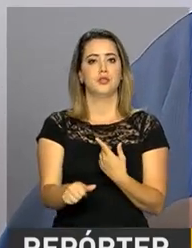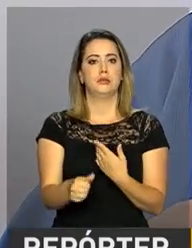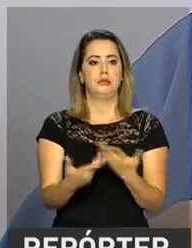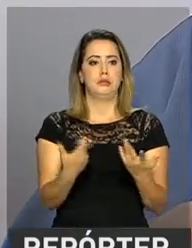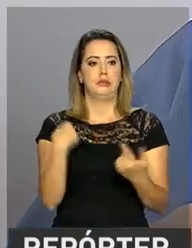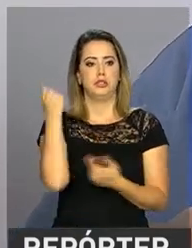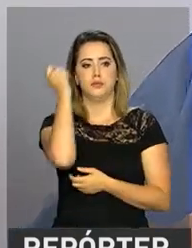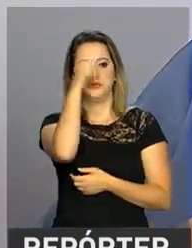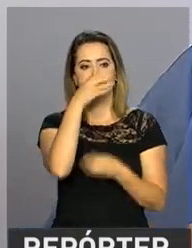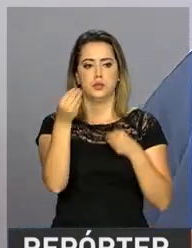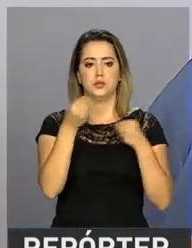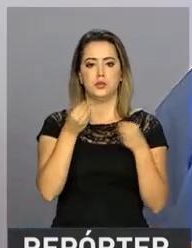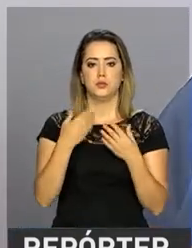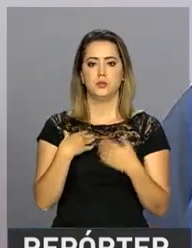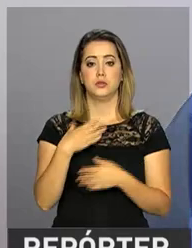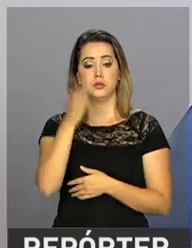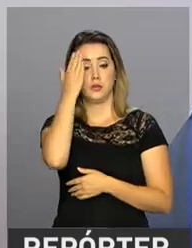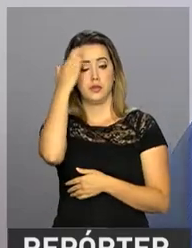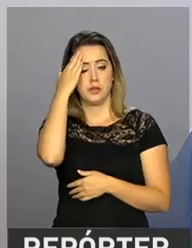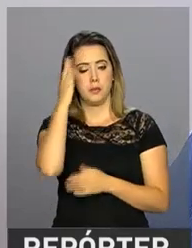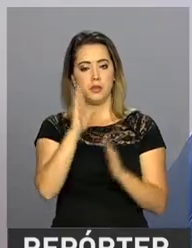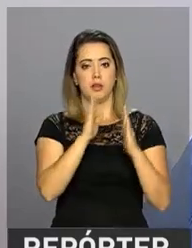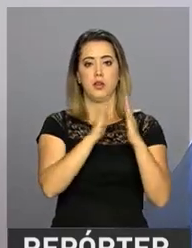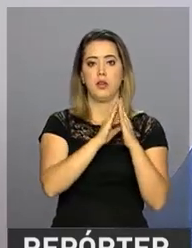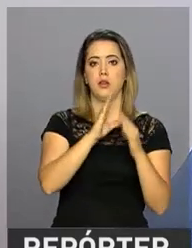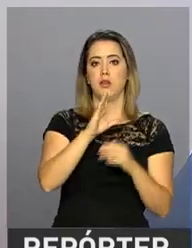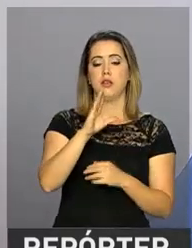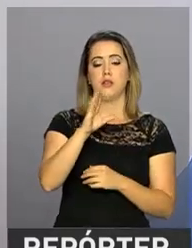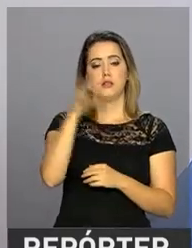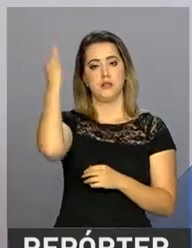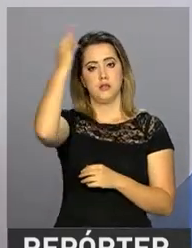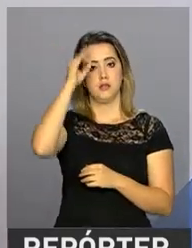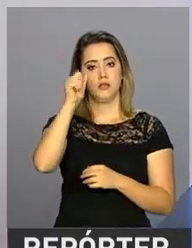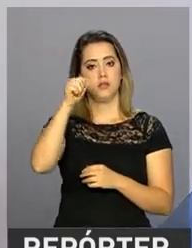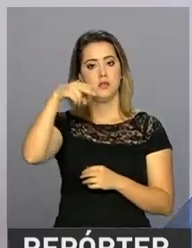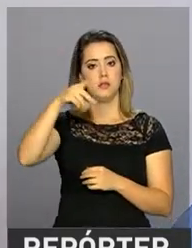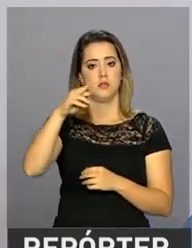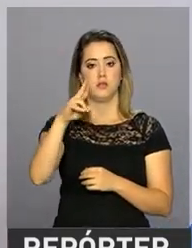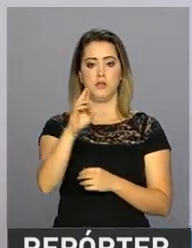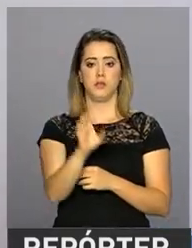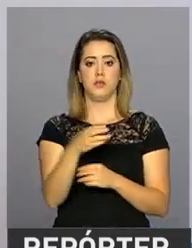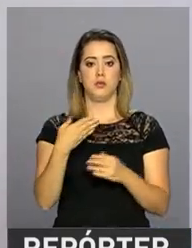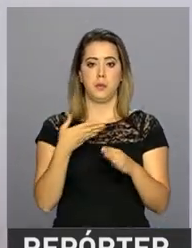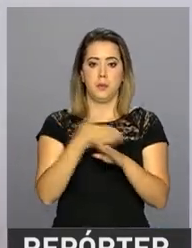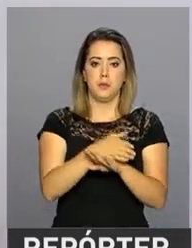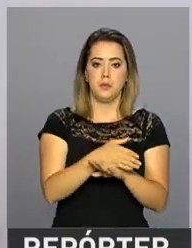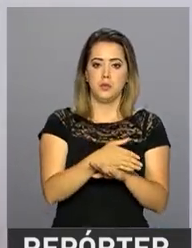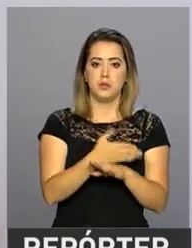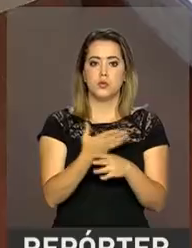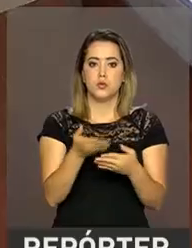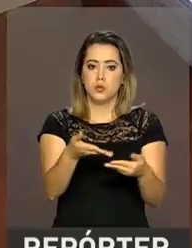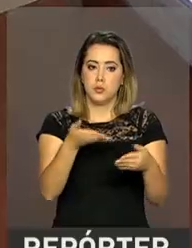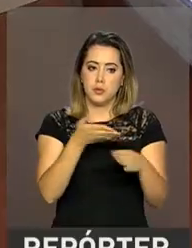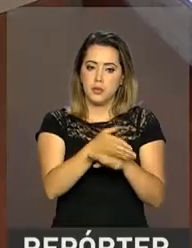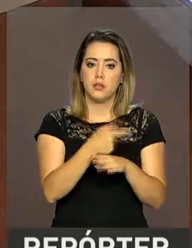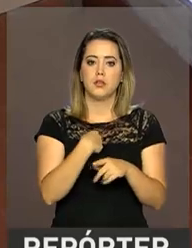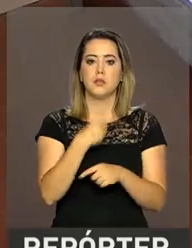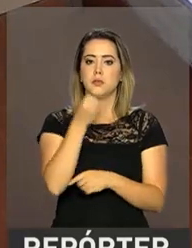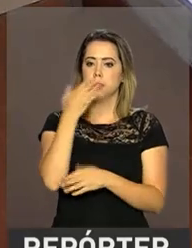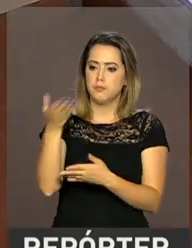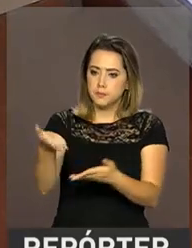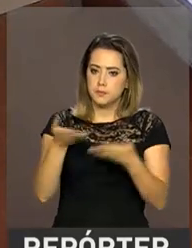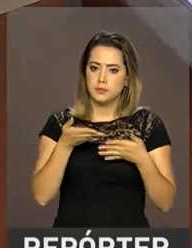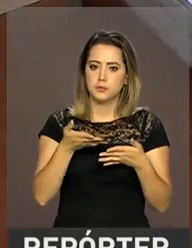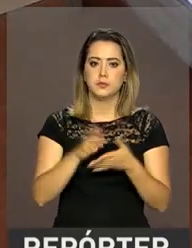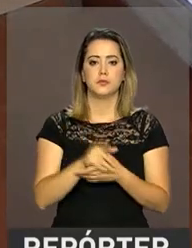começou a surgir as dificuldades, né? Fiquei sabendo da Casa Santo André, do trabalho da Casa Santo André. Eu vim diretamente na sede e pedi para ser acolhido e fui muito bem